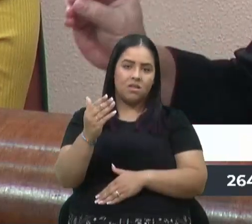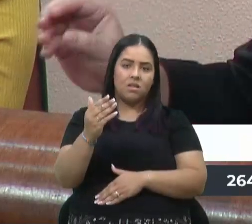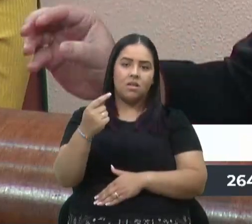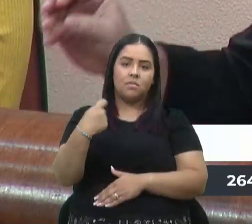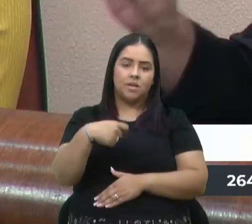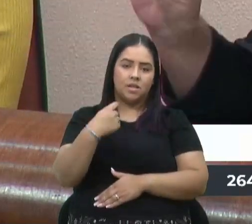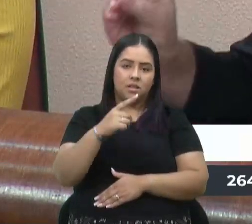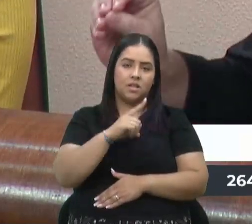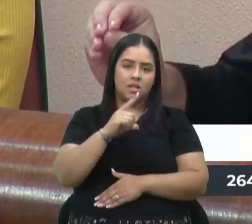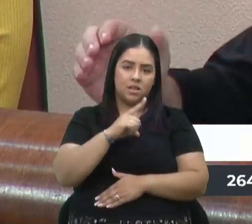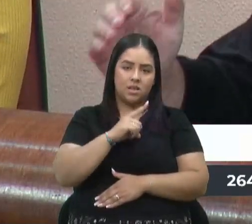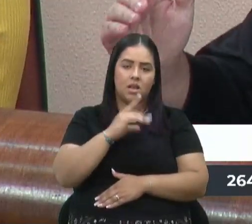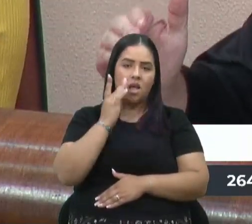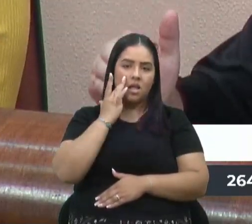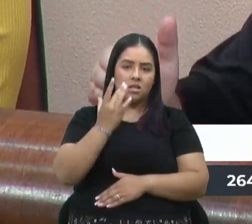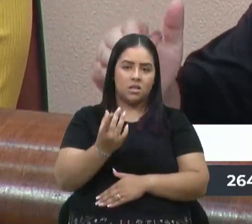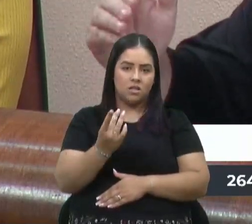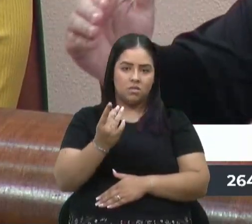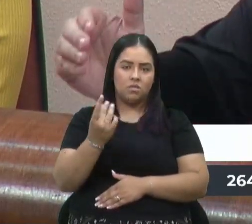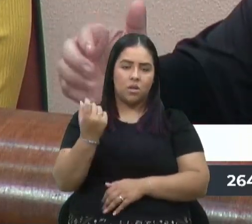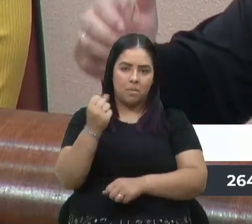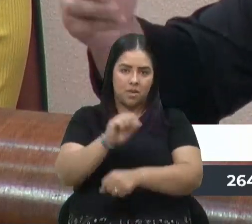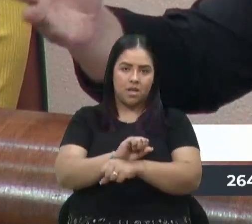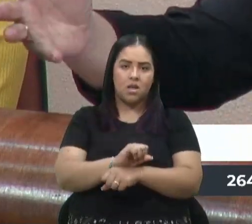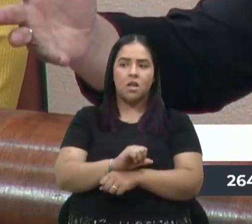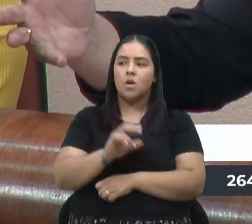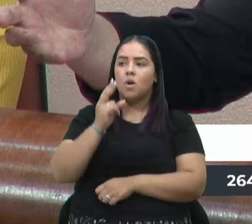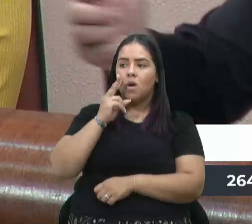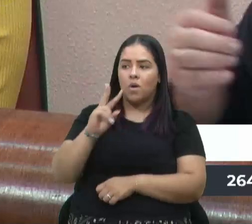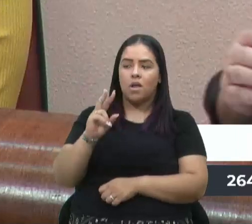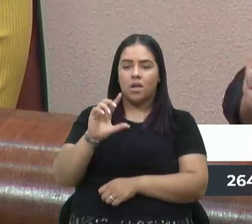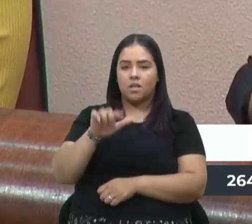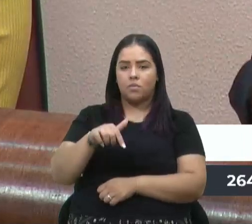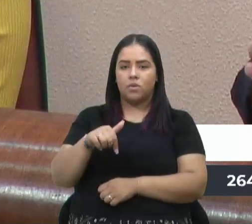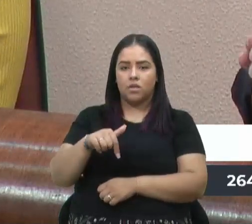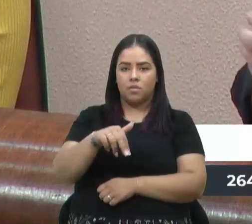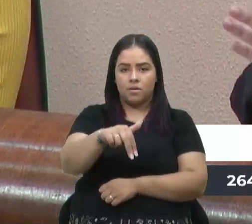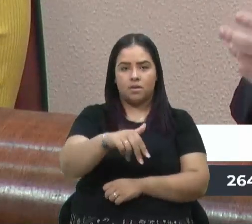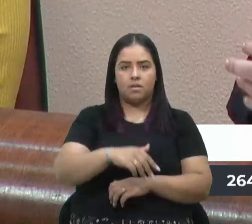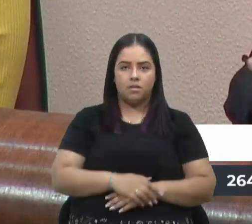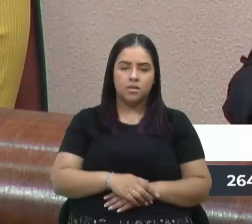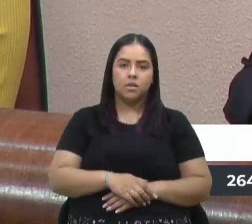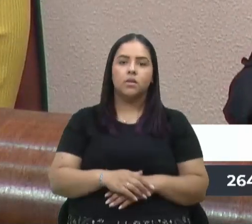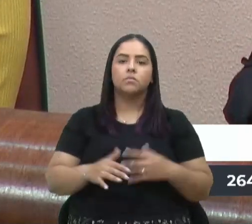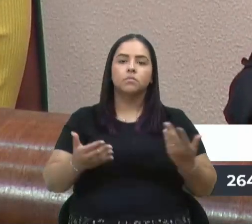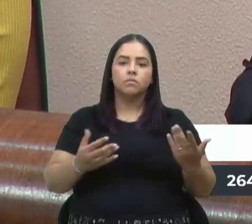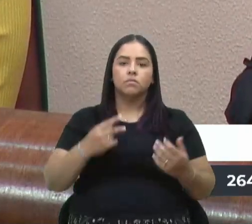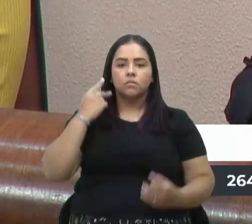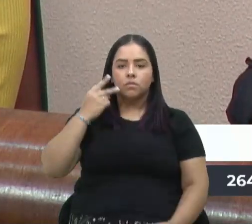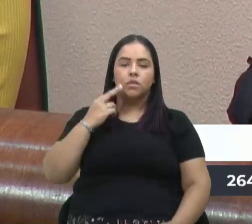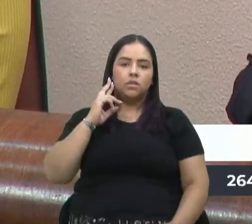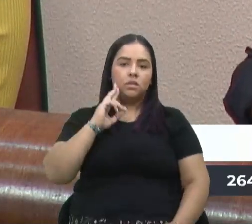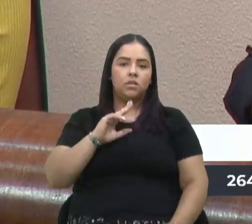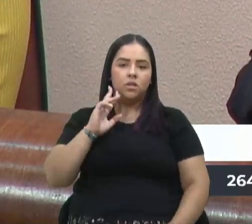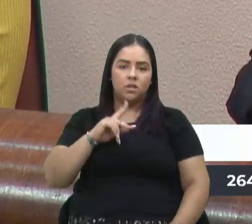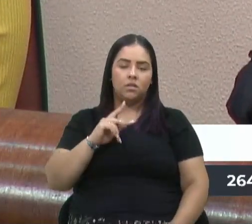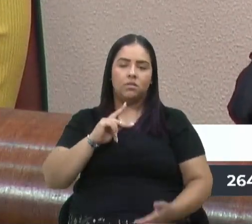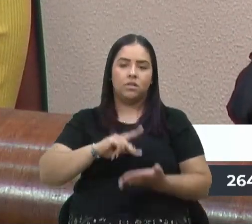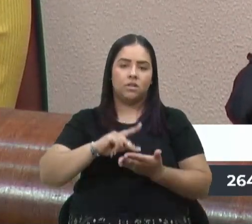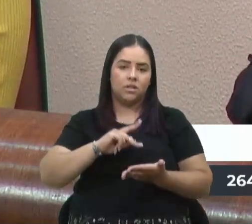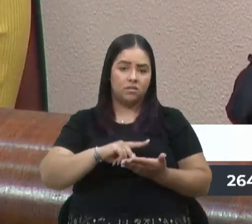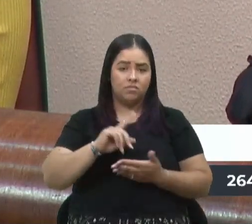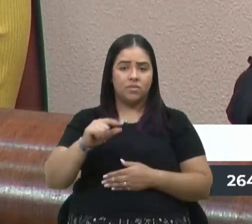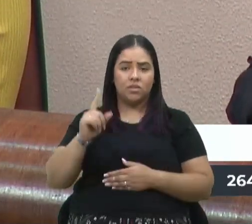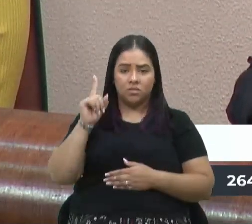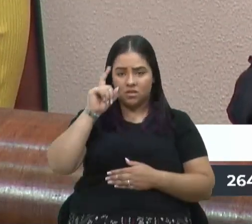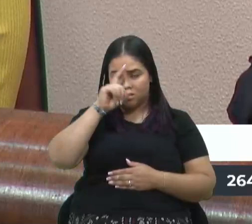menos, né, a atenção de parar e olhar e depois cruzar. Então, vereador Renato, sinceramente, é difícil